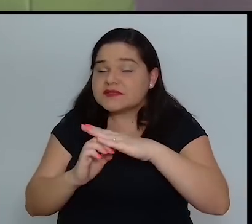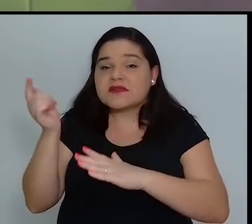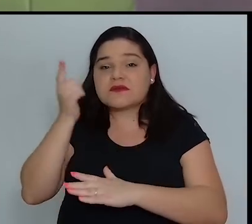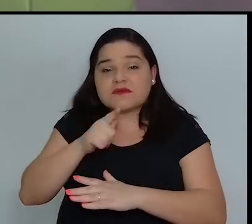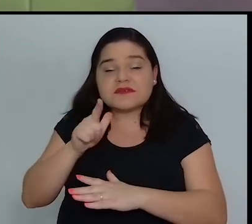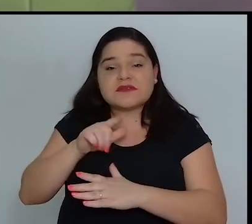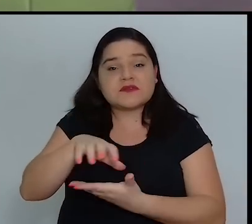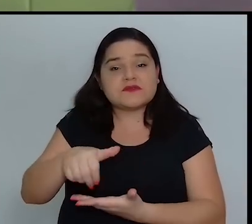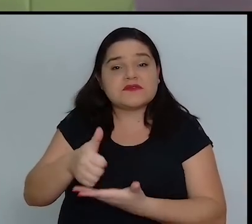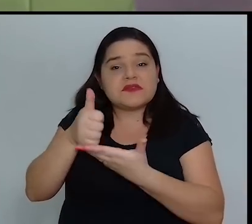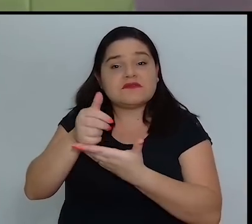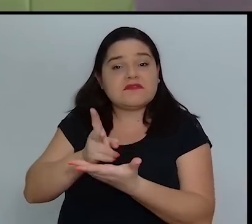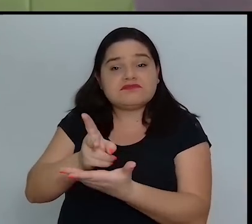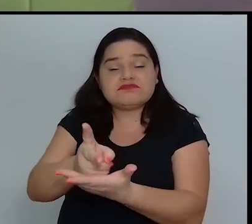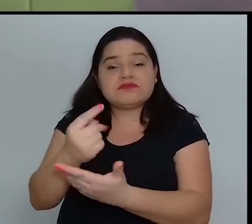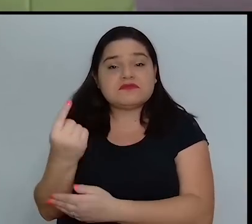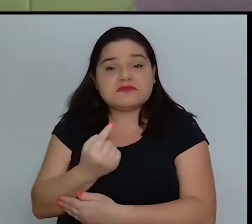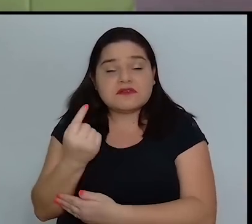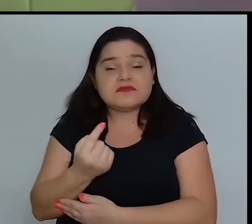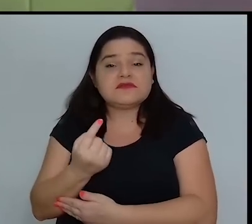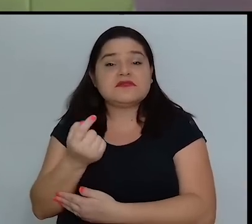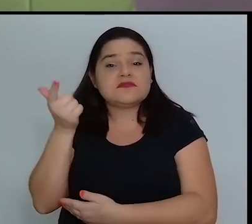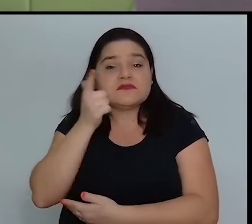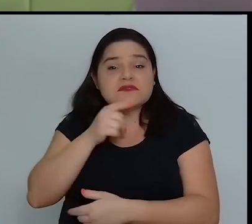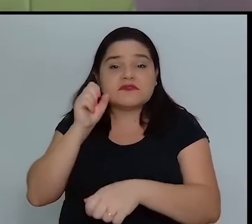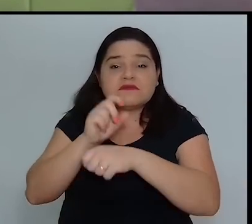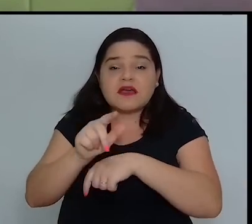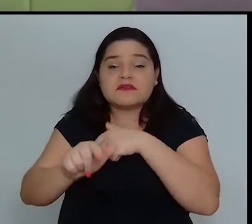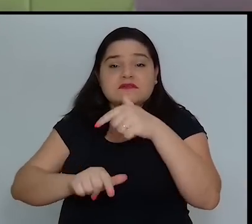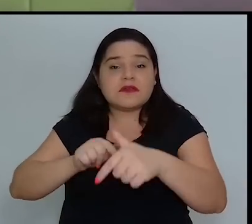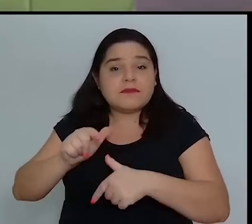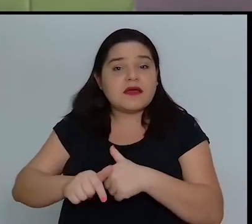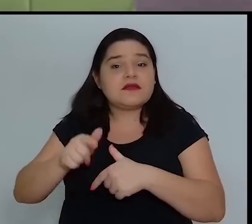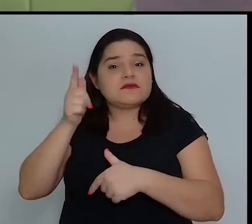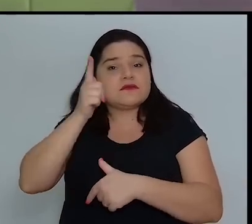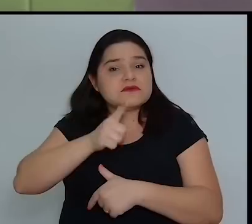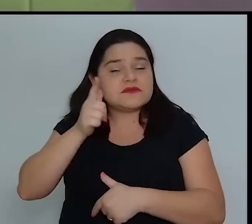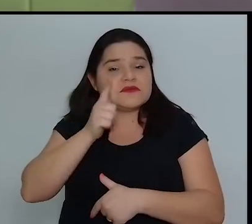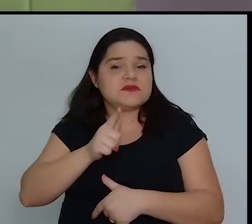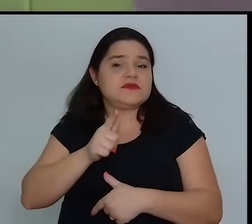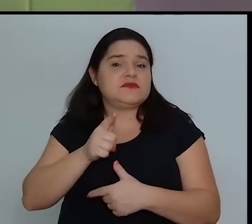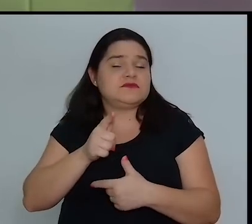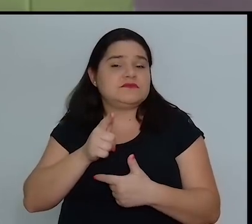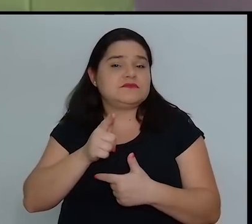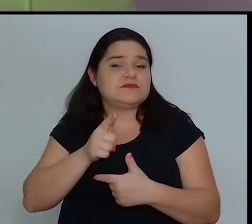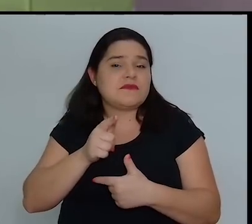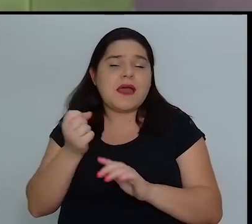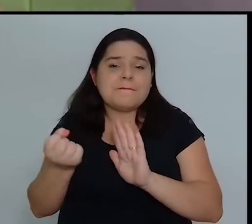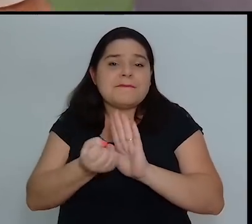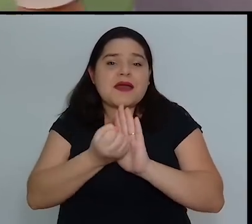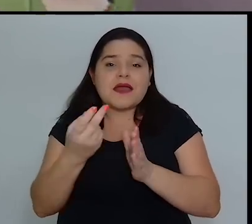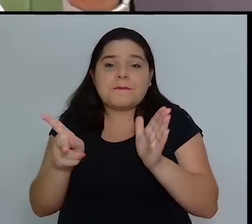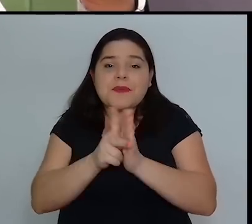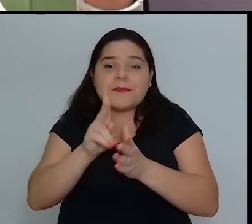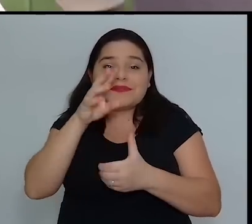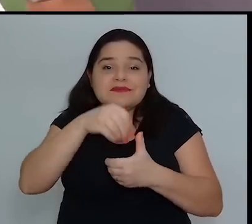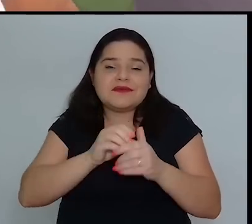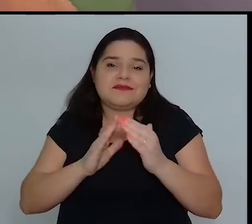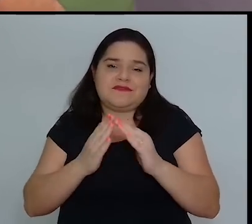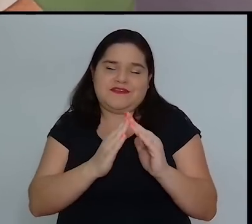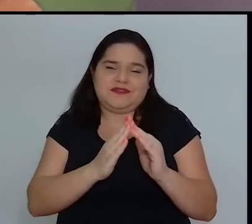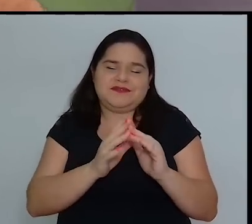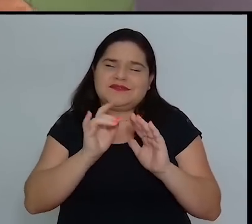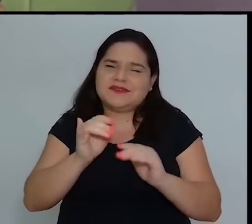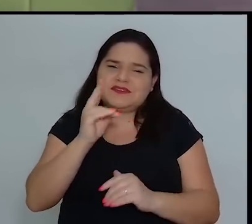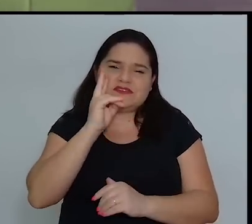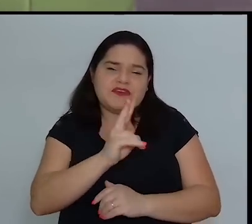de se auto suficiente de gerar empregos de deixar o seu recado dentro da própria favela então enquanto tem uma loja que a